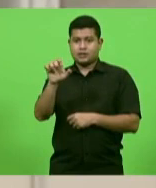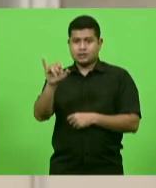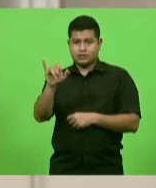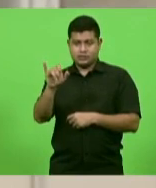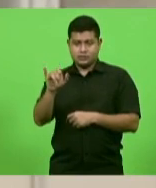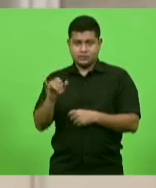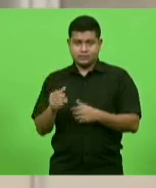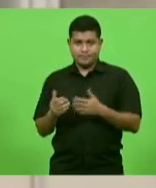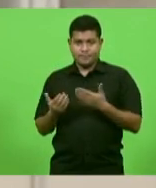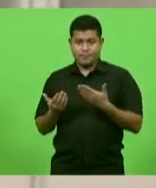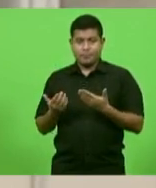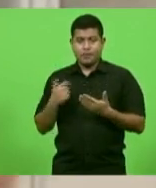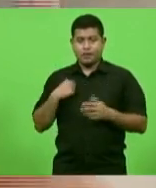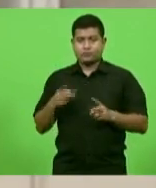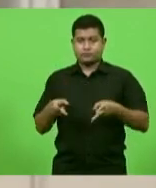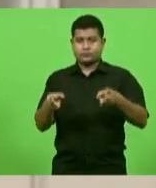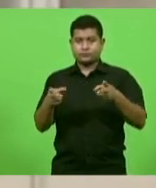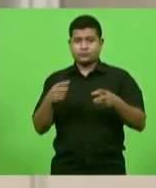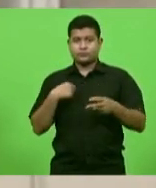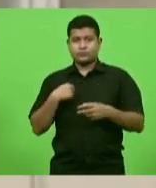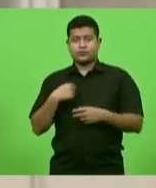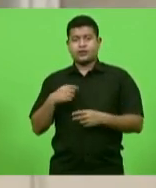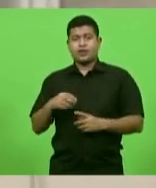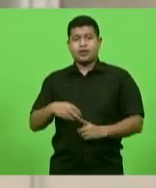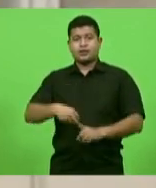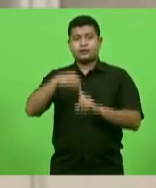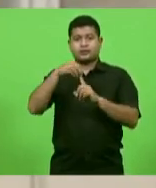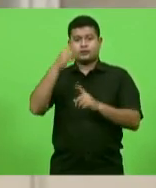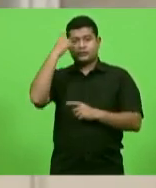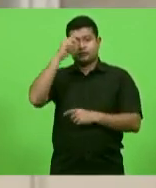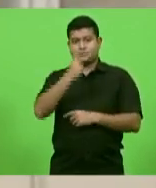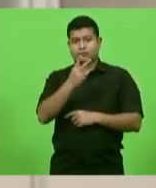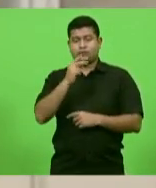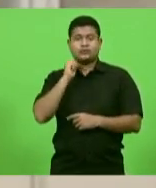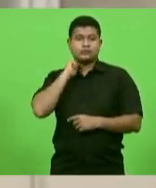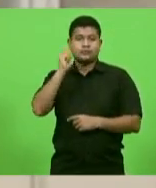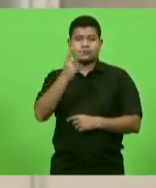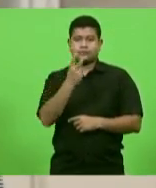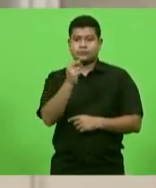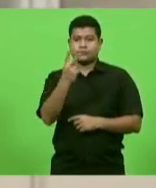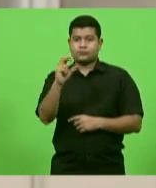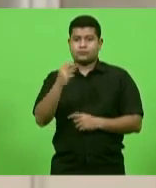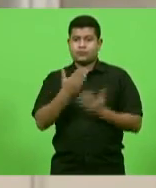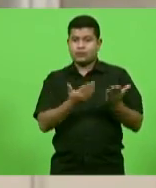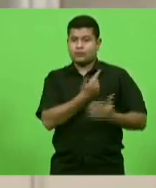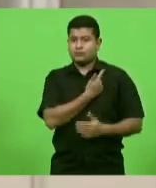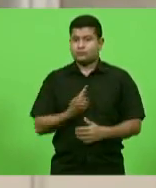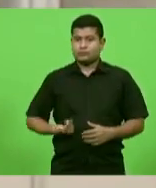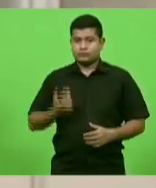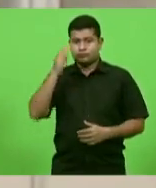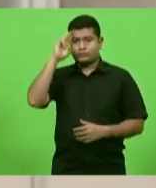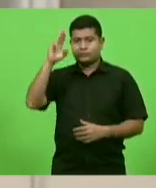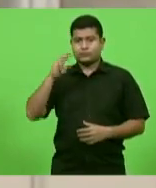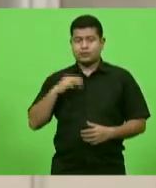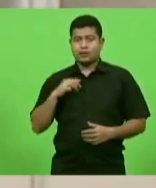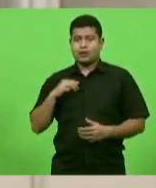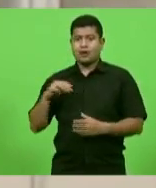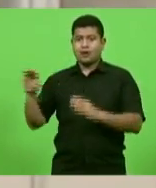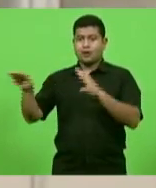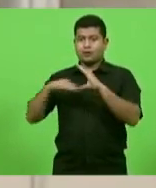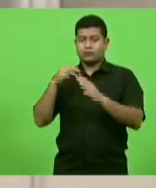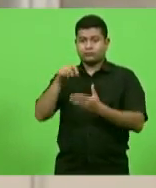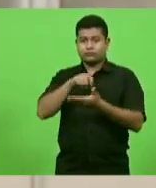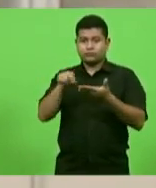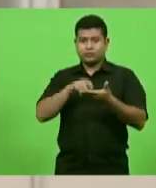eu esse táxi King 2 abril de 2020 o governador do Estado recebeu por escrito